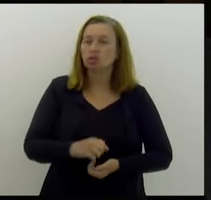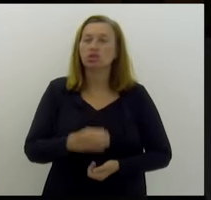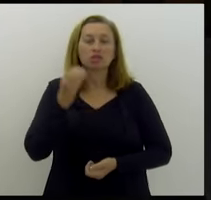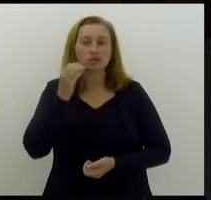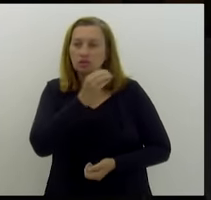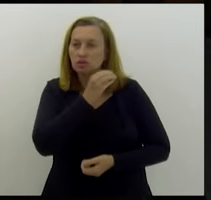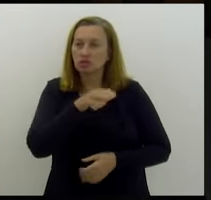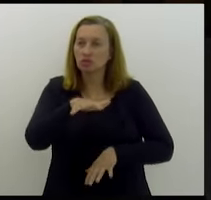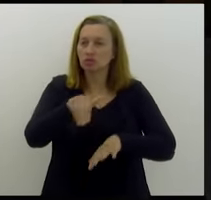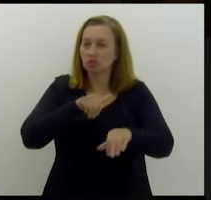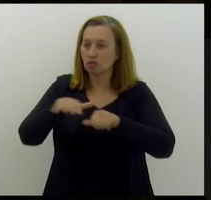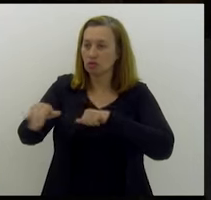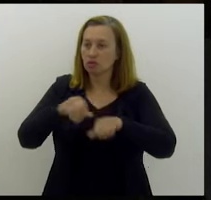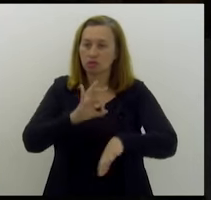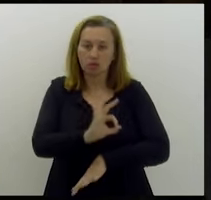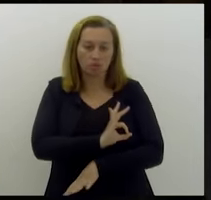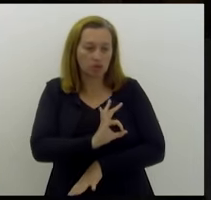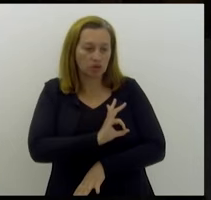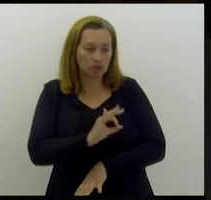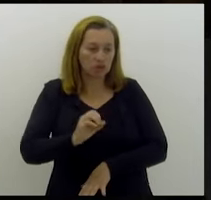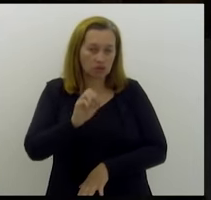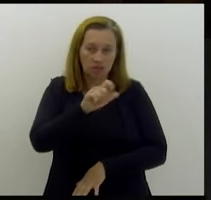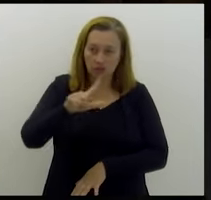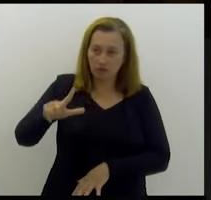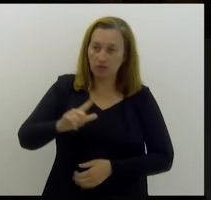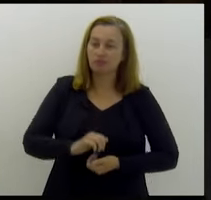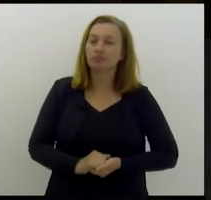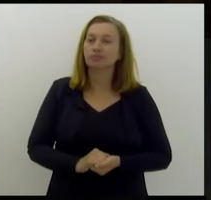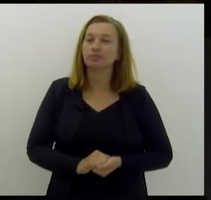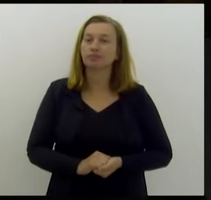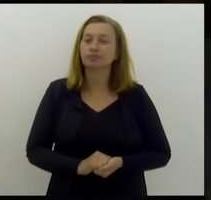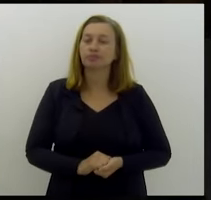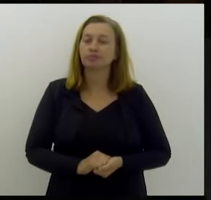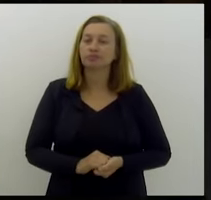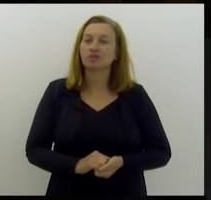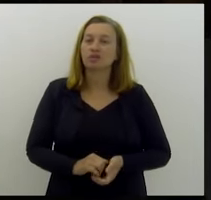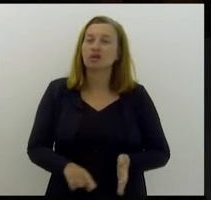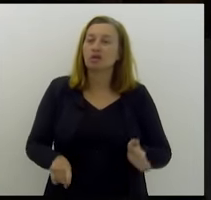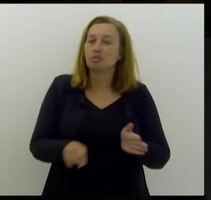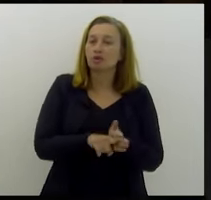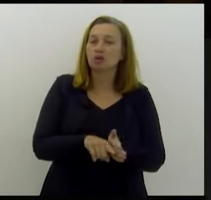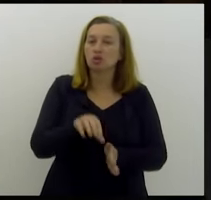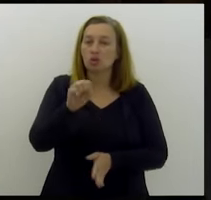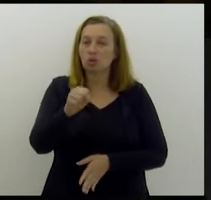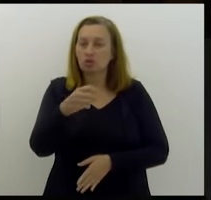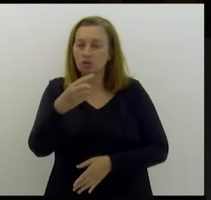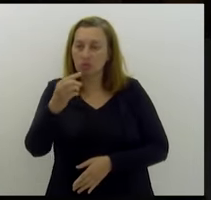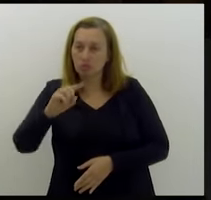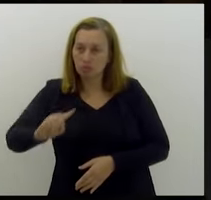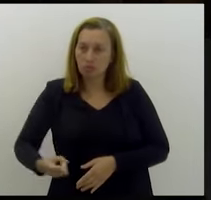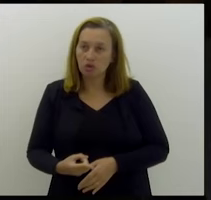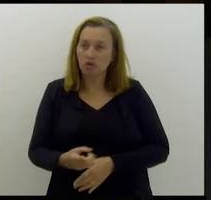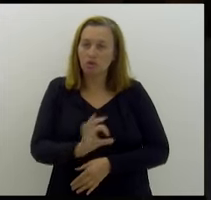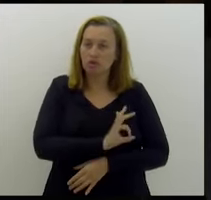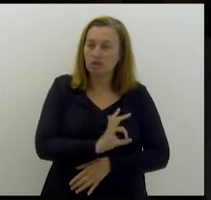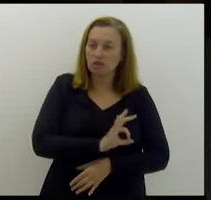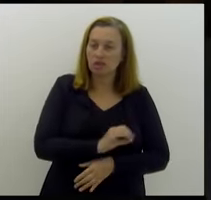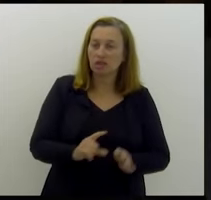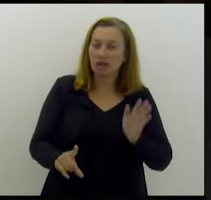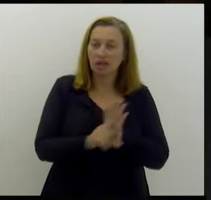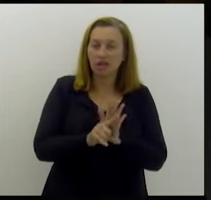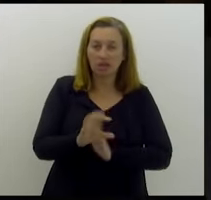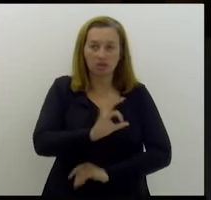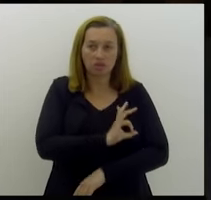Castro convoque os policiais da Polícia Civil porque hoje tem menos de 8.000 policiais quando na lei orgânica são são previsto